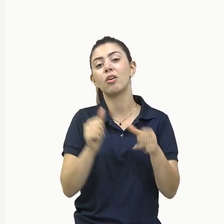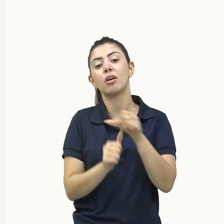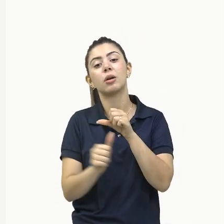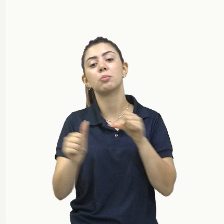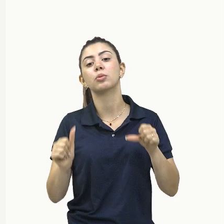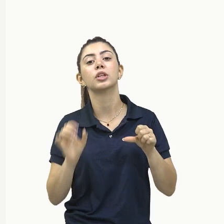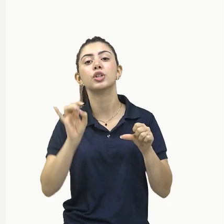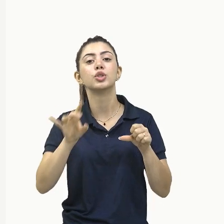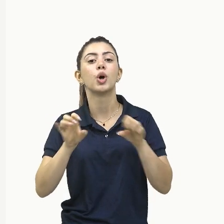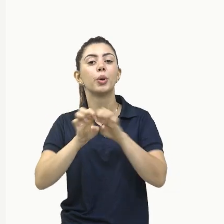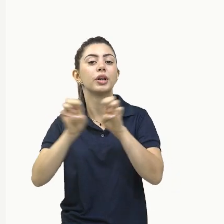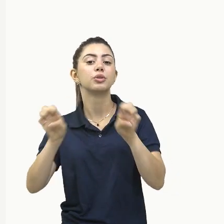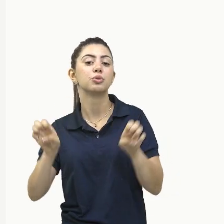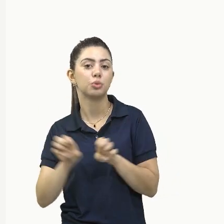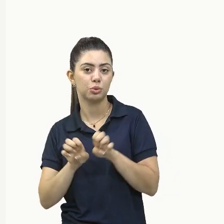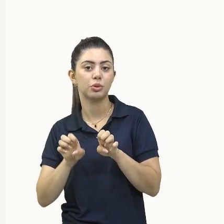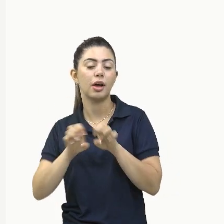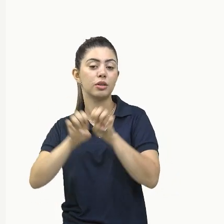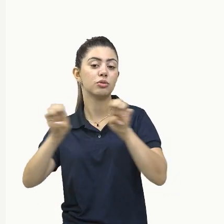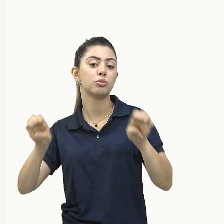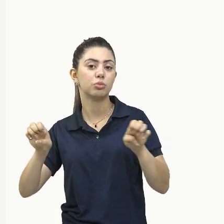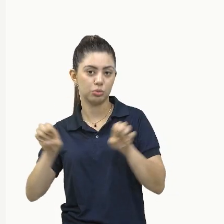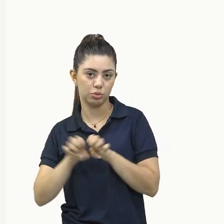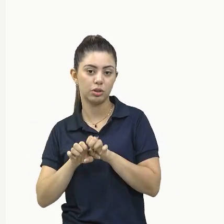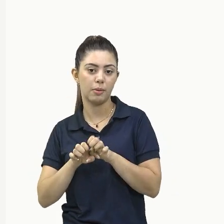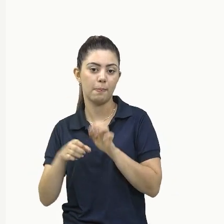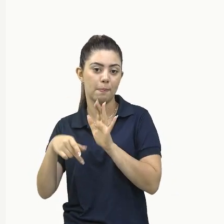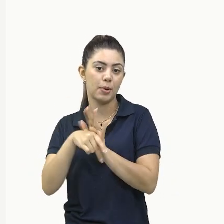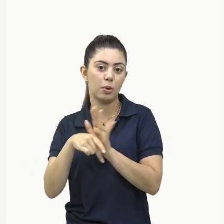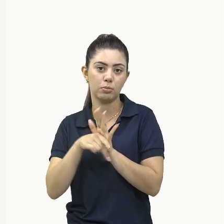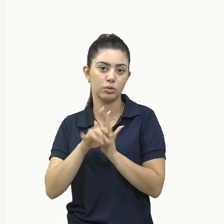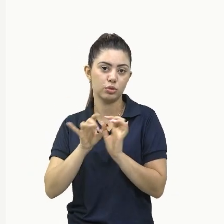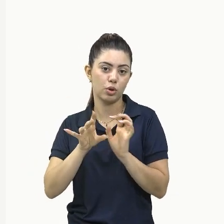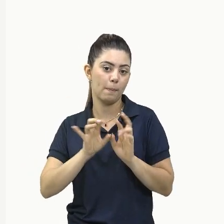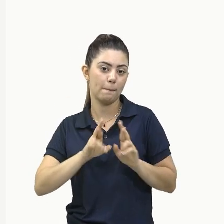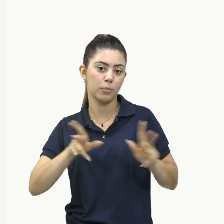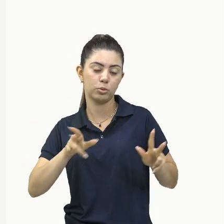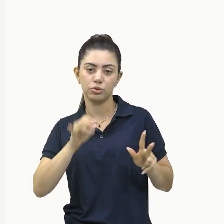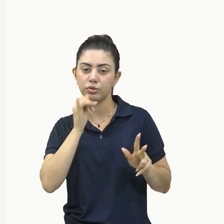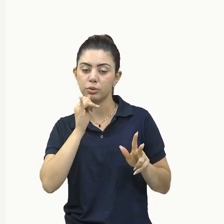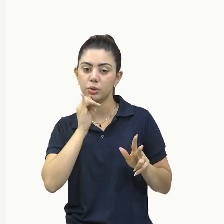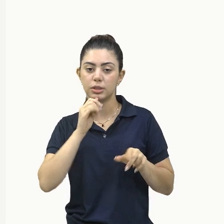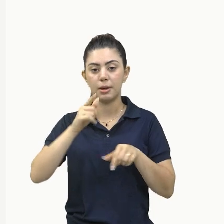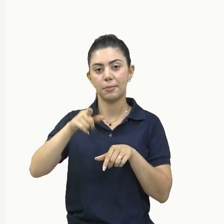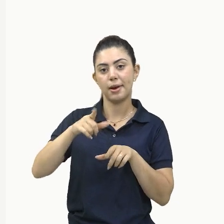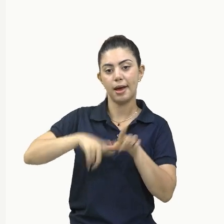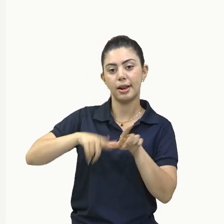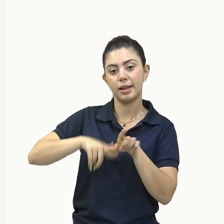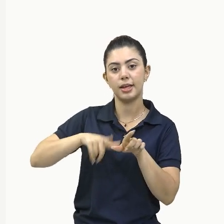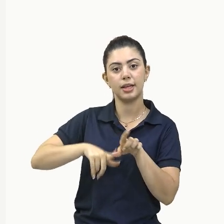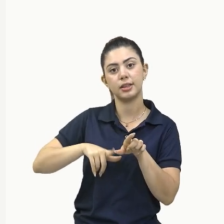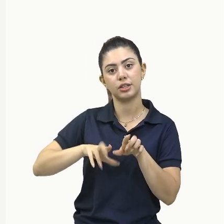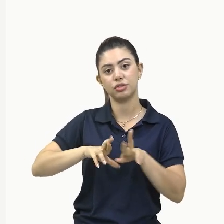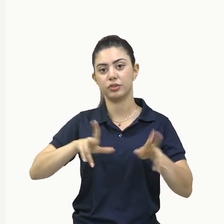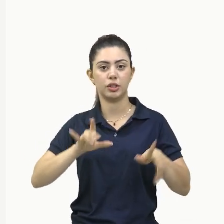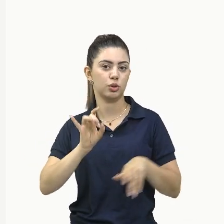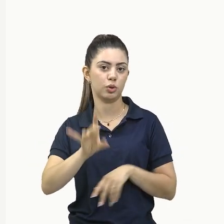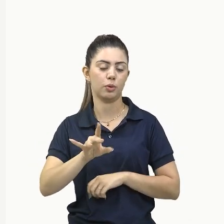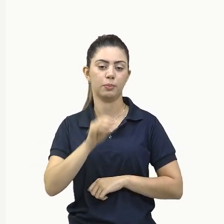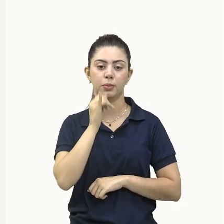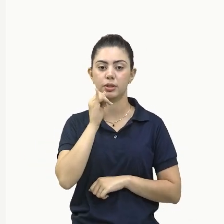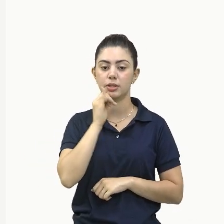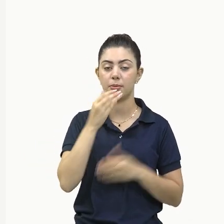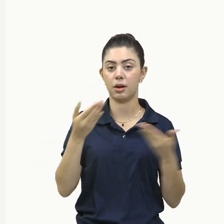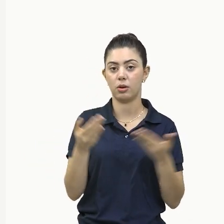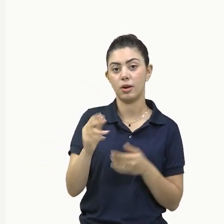estruturas das variáveis, né? E no caso aqui, nós estamos vendo a aplicabilidade do polinômio. No caso aqui, ó, o H